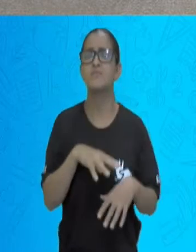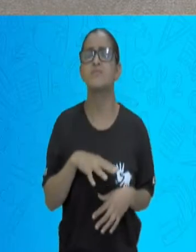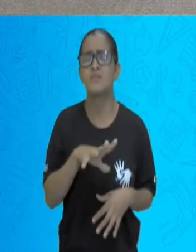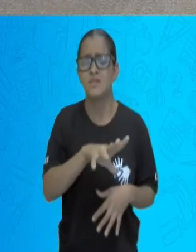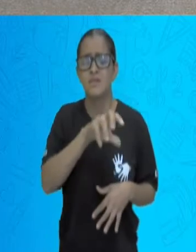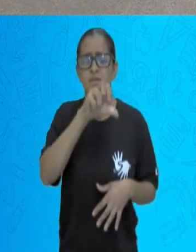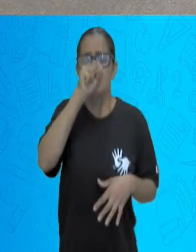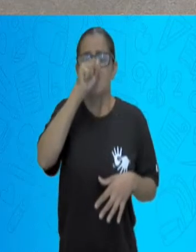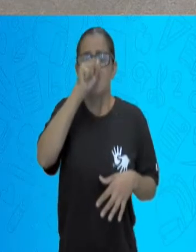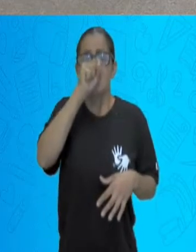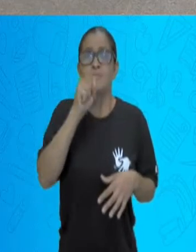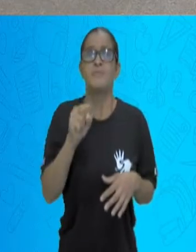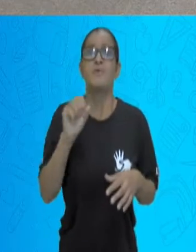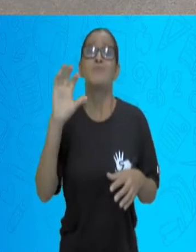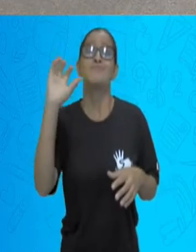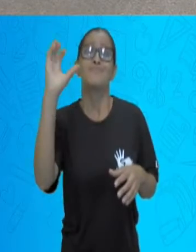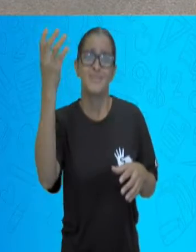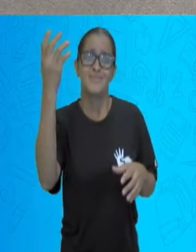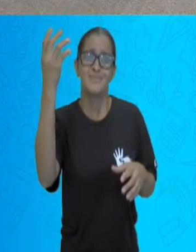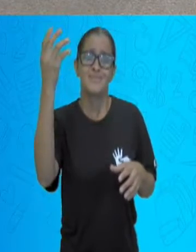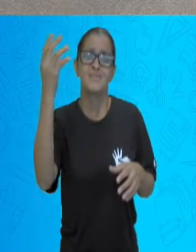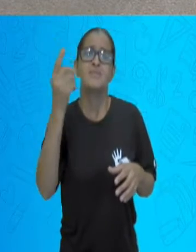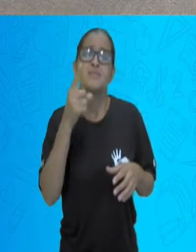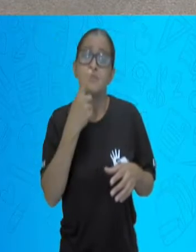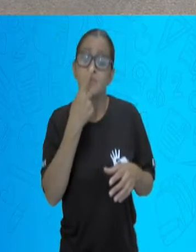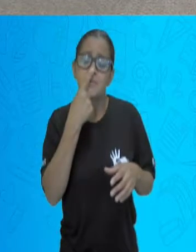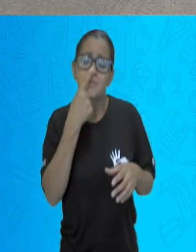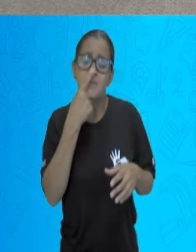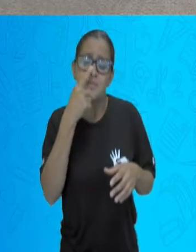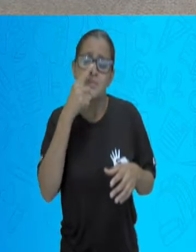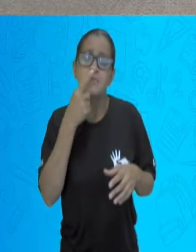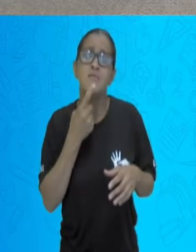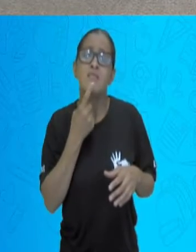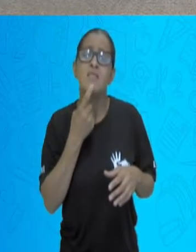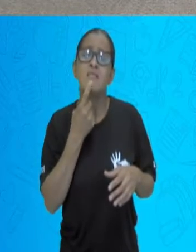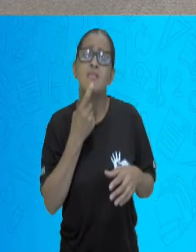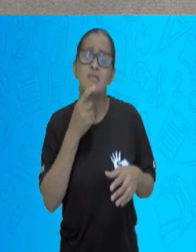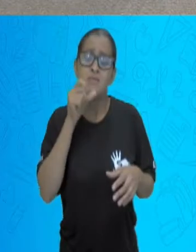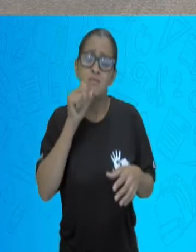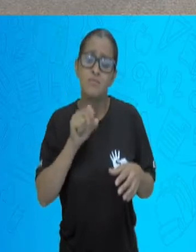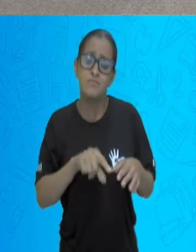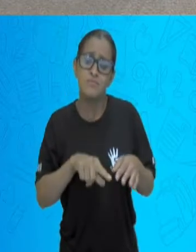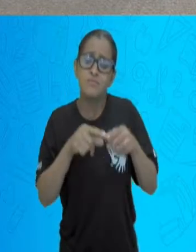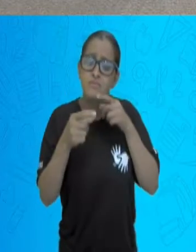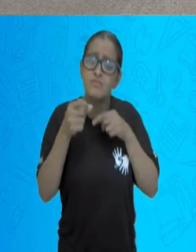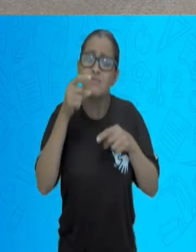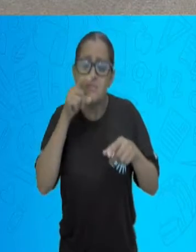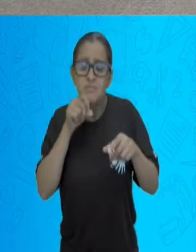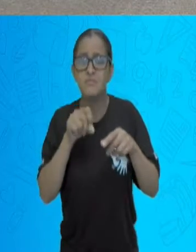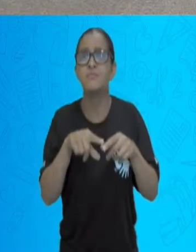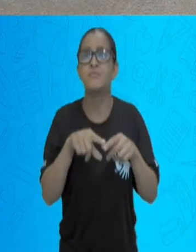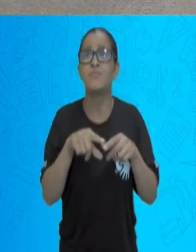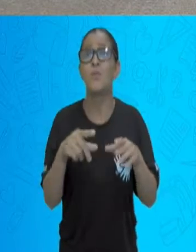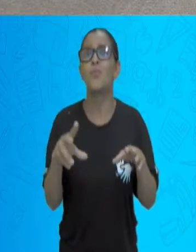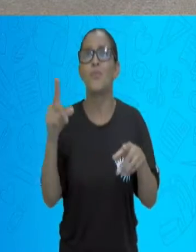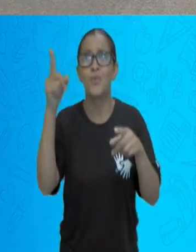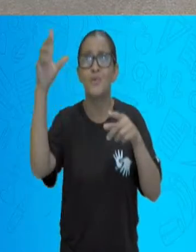até sangramento nessa região. Por quê? Porque o ar está muito seco, então não consegue